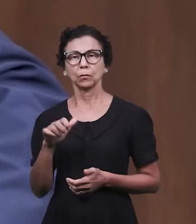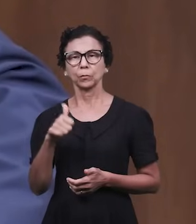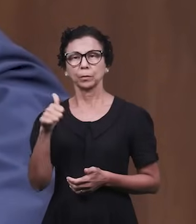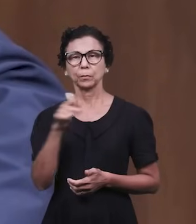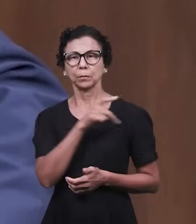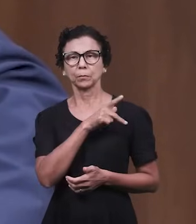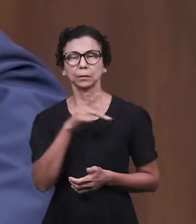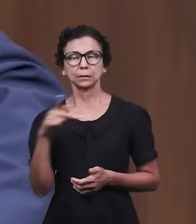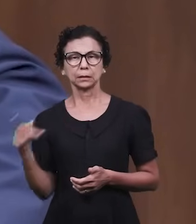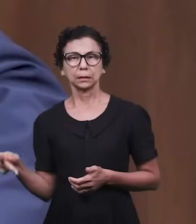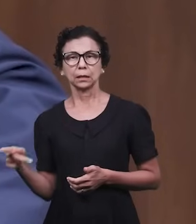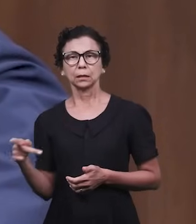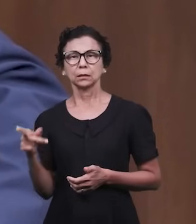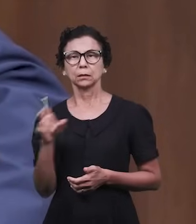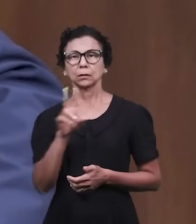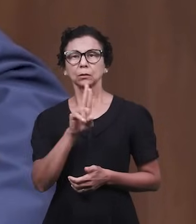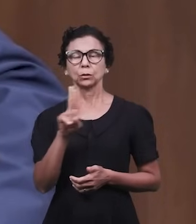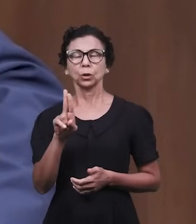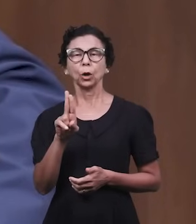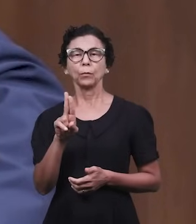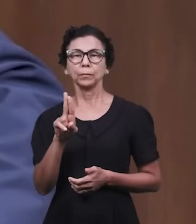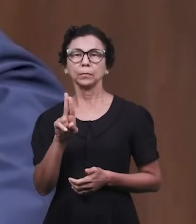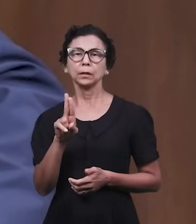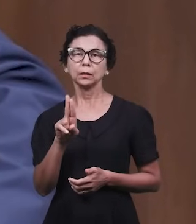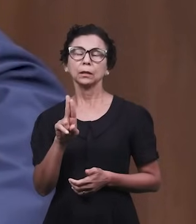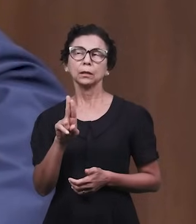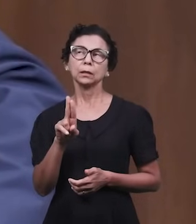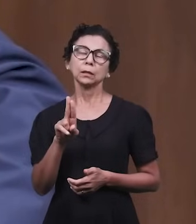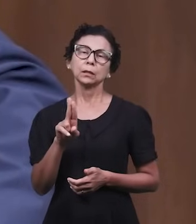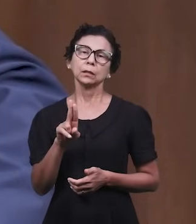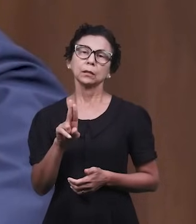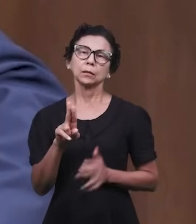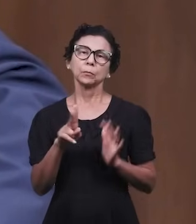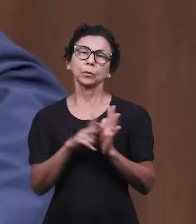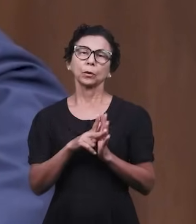colocou o nome, que foi o primeiro nome da Igreja Presbiteriana do Brasil. A